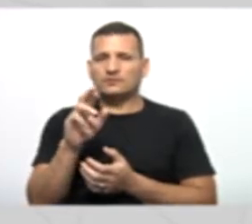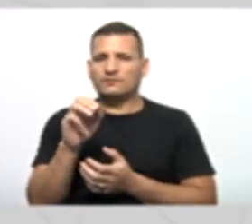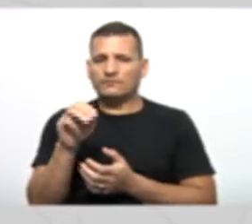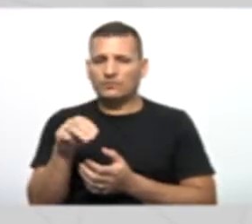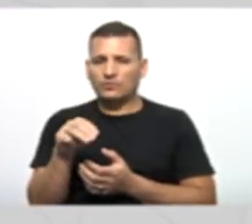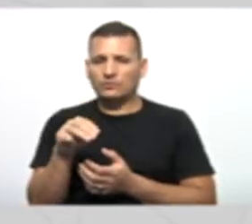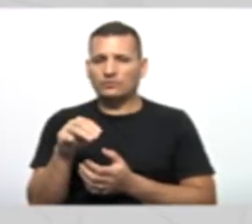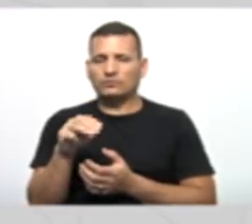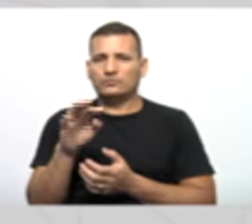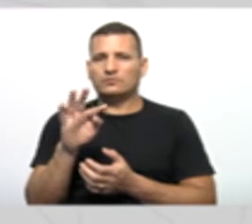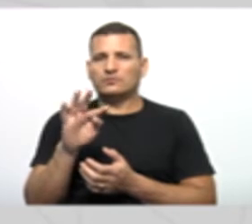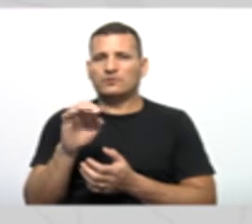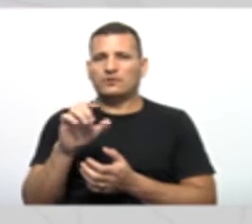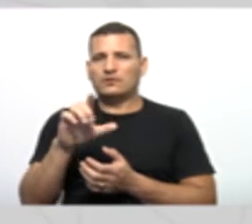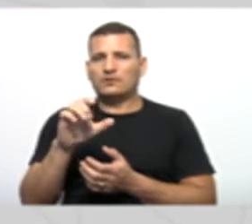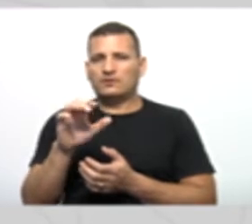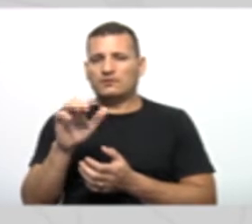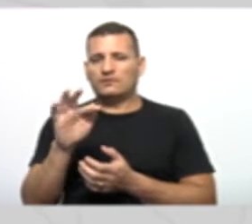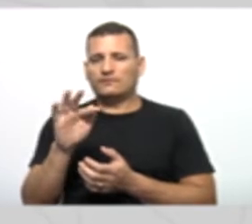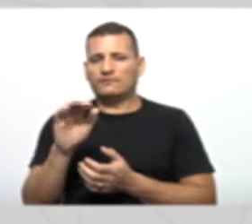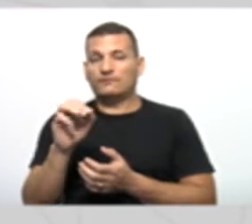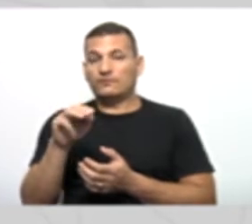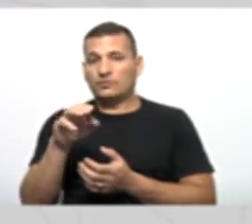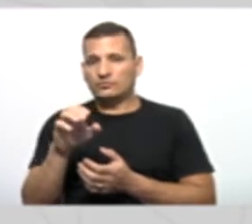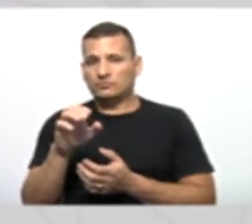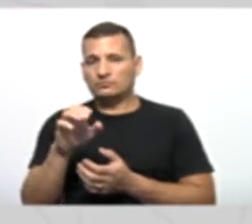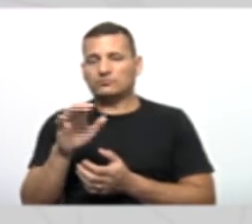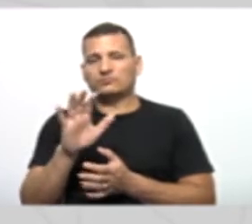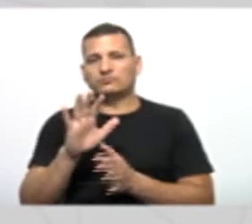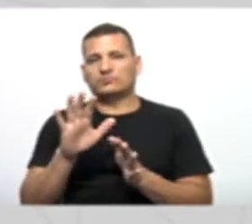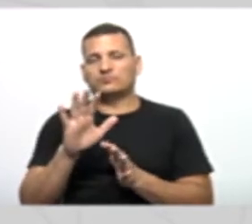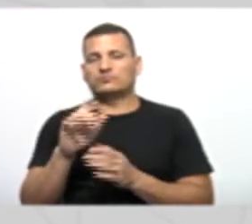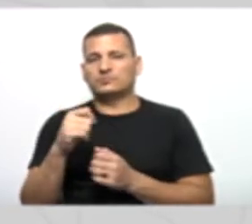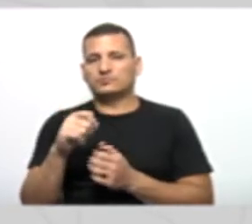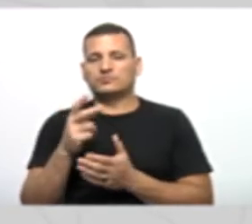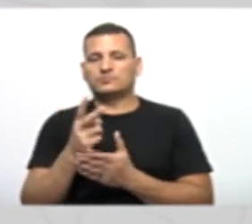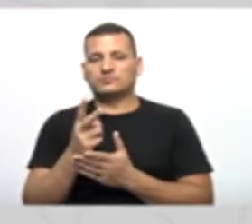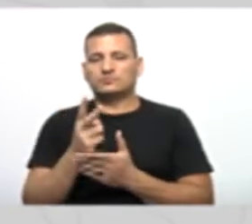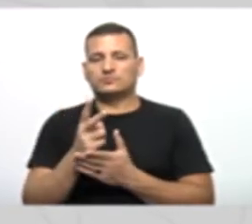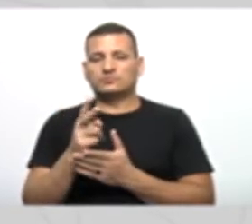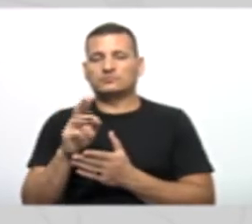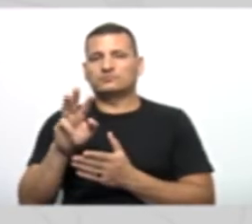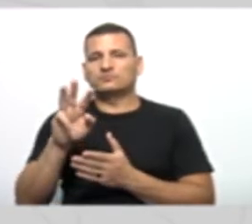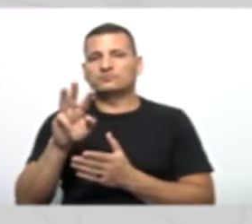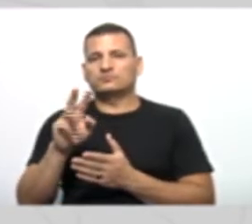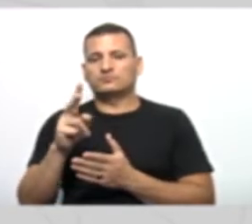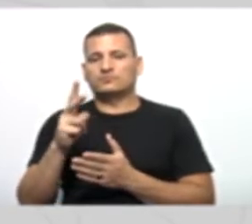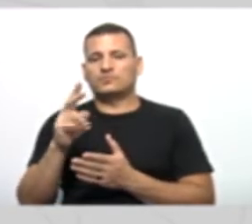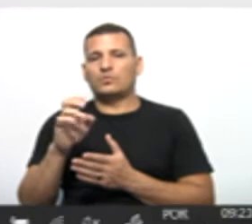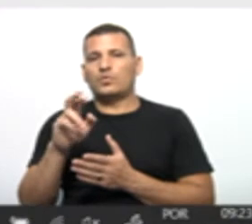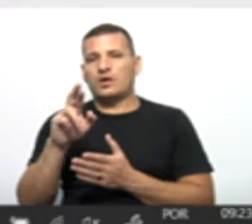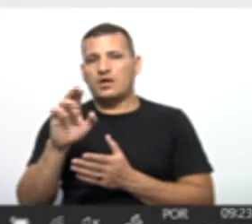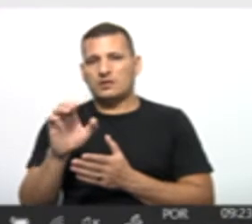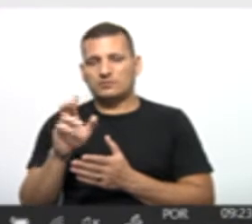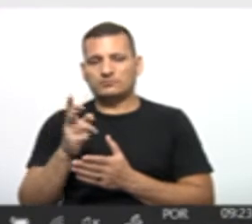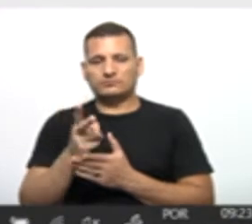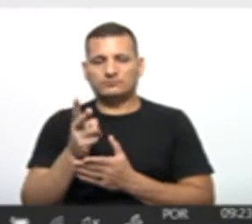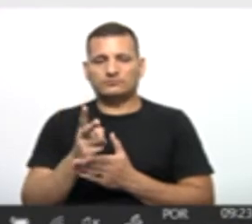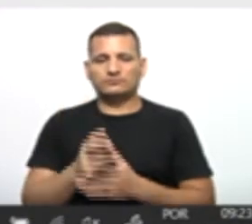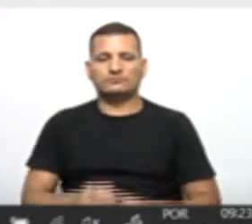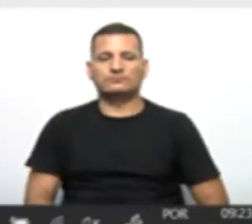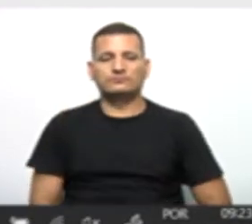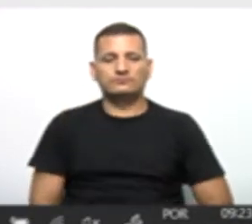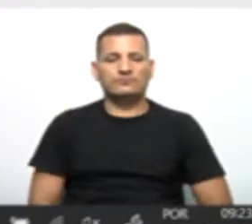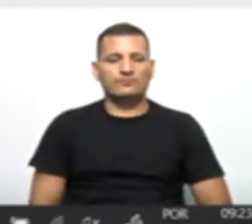pessoal, sempre tem que existir, a não ser que você queira apagar todos os dados de uma tabela. Então, vamos tentar